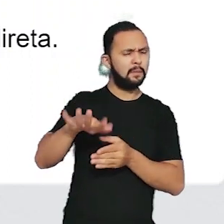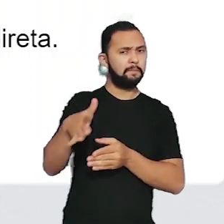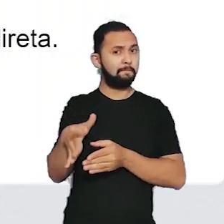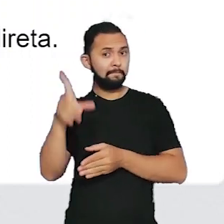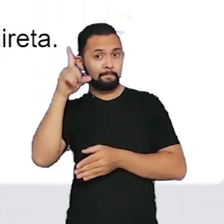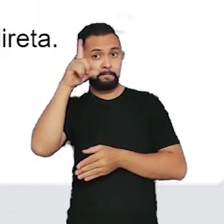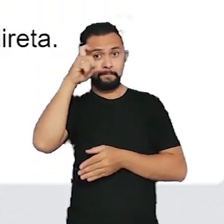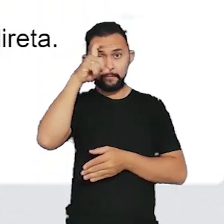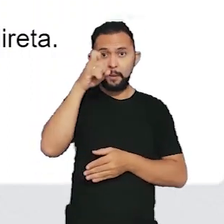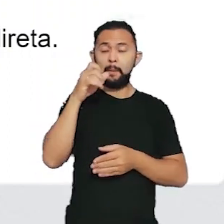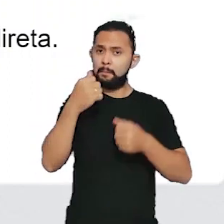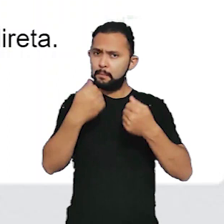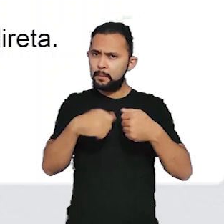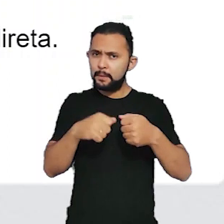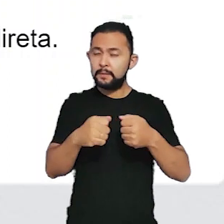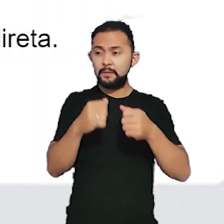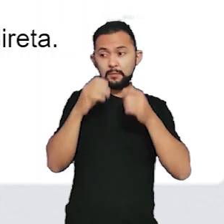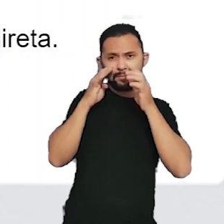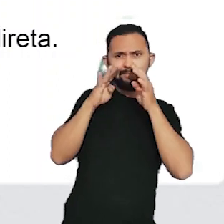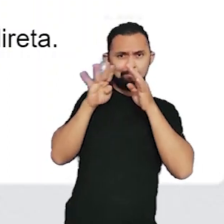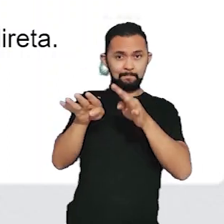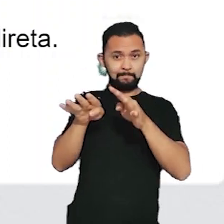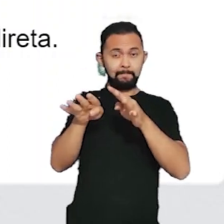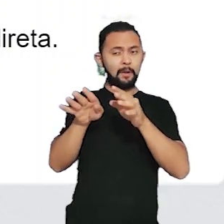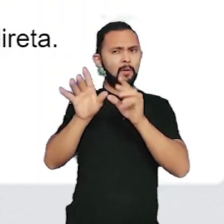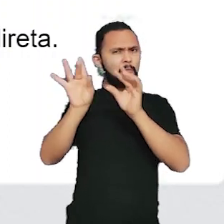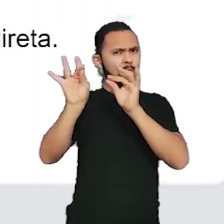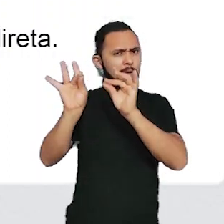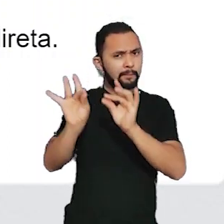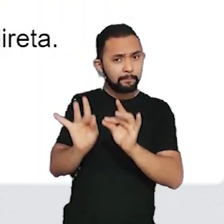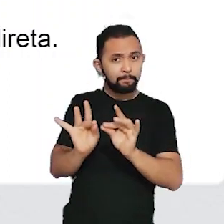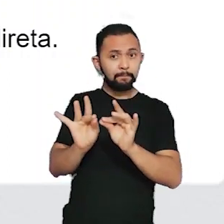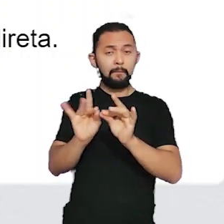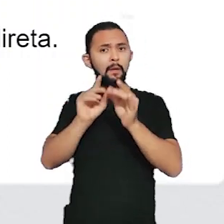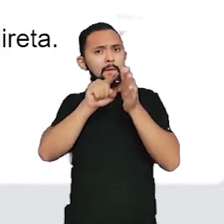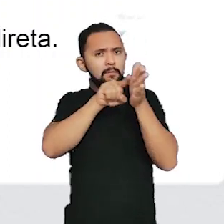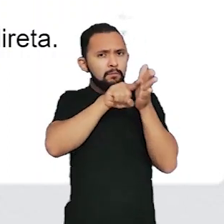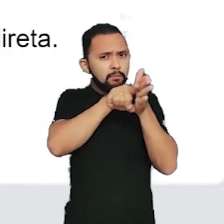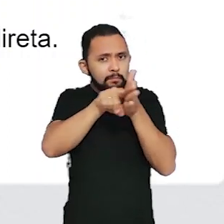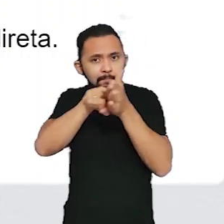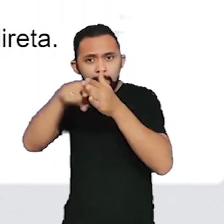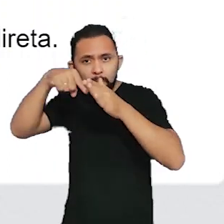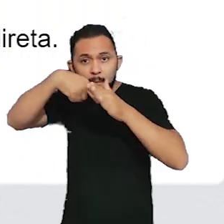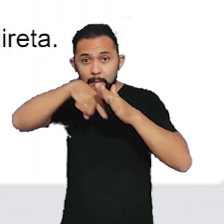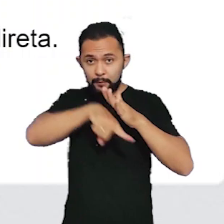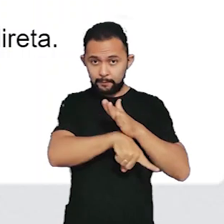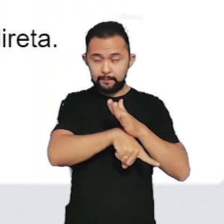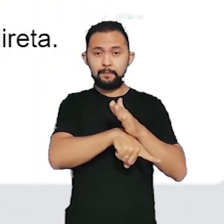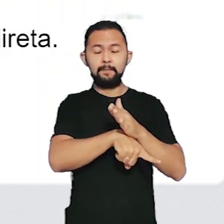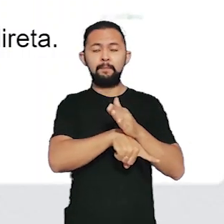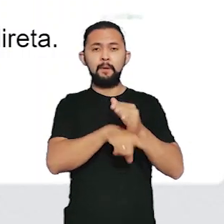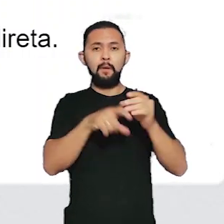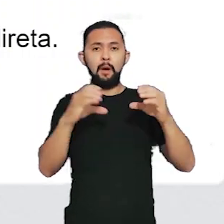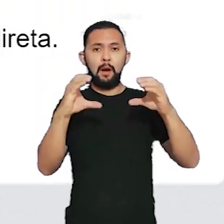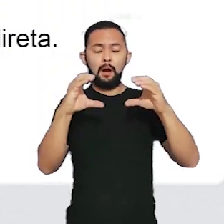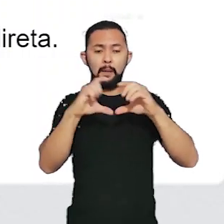precisa de uma visão bem mais detalhada, né? Uma análise bem mais profunda. Então, em relação ao período